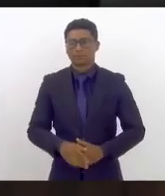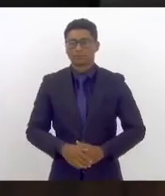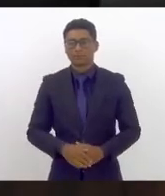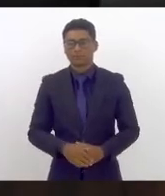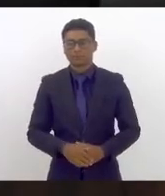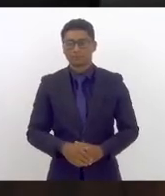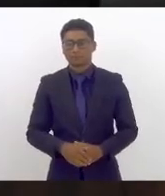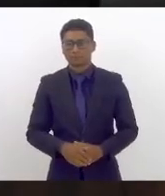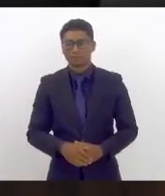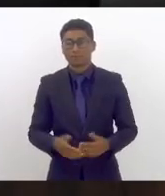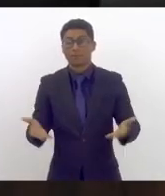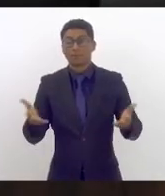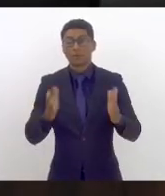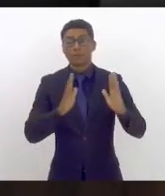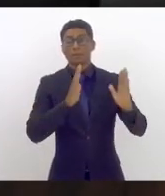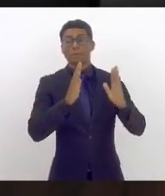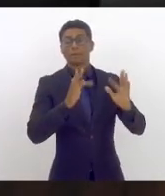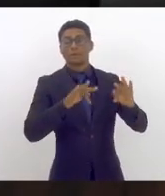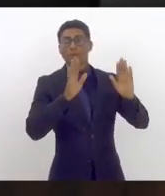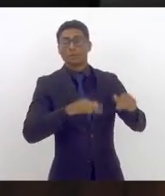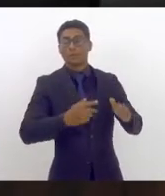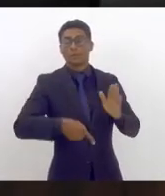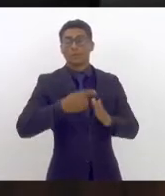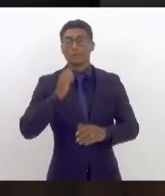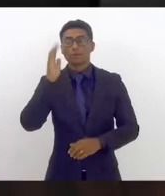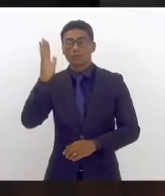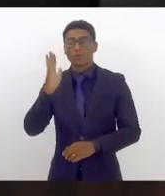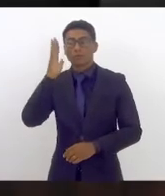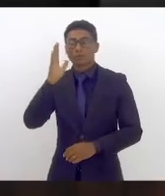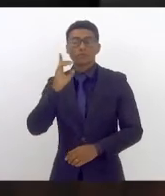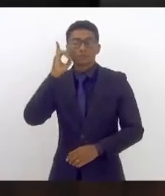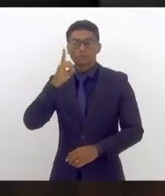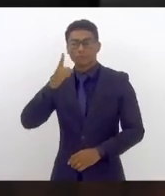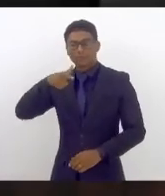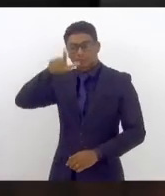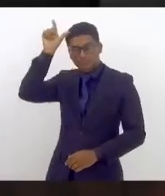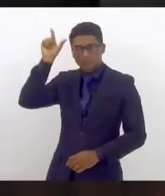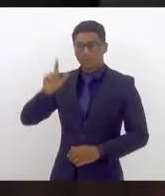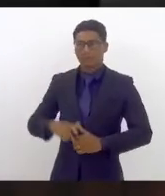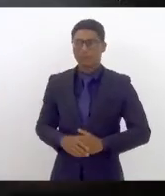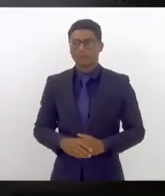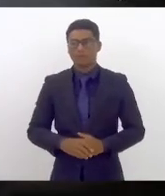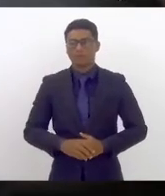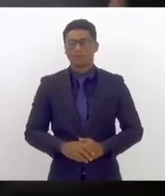estamos no expediente final primeiro orador escrito é o nome Deputado Luiz Paulo